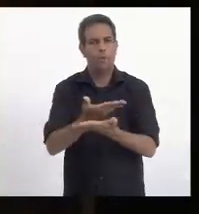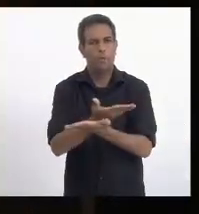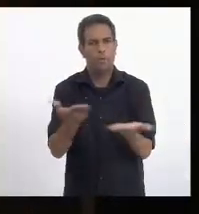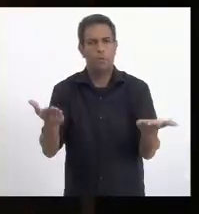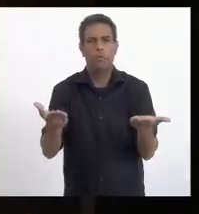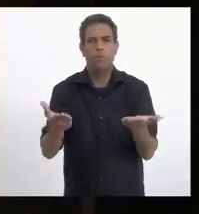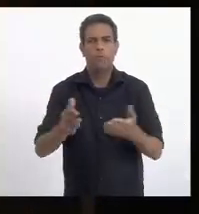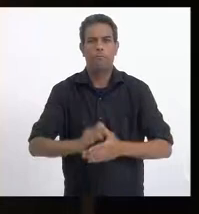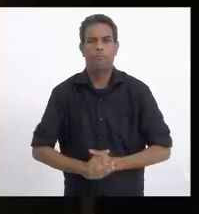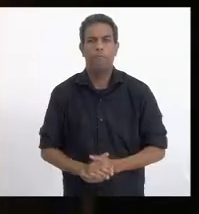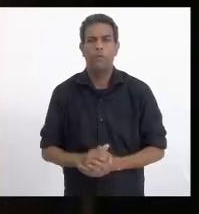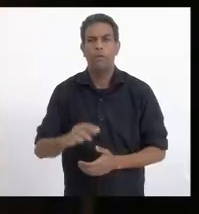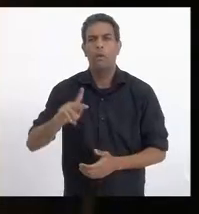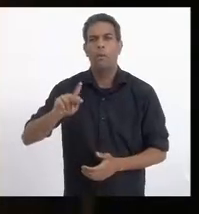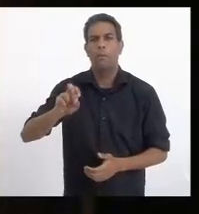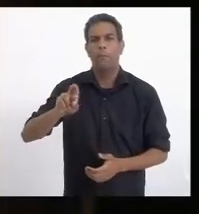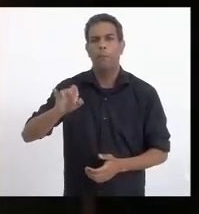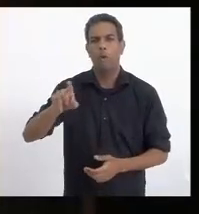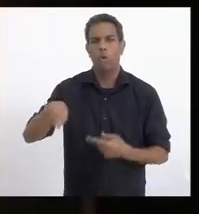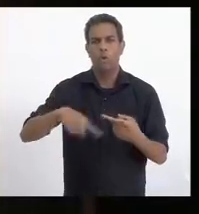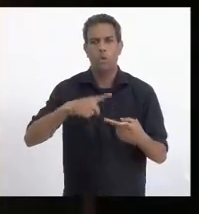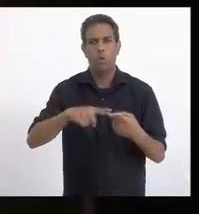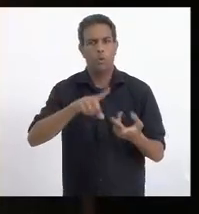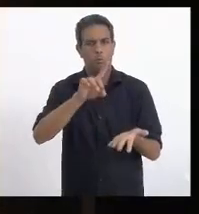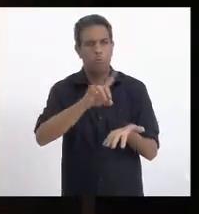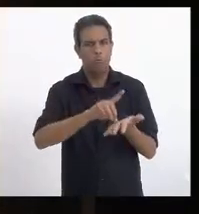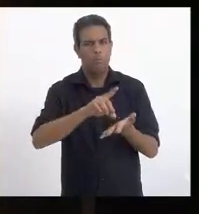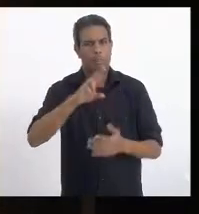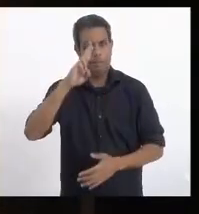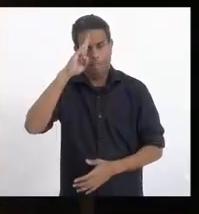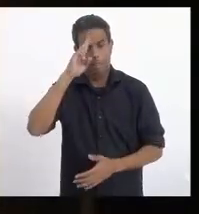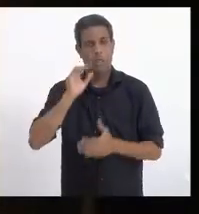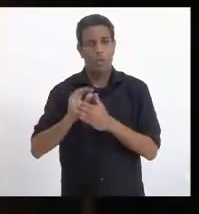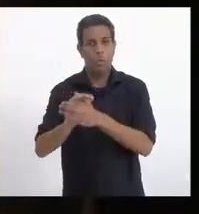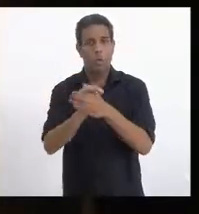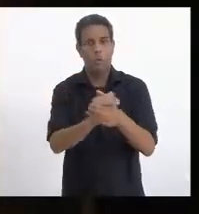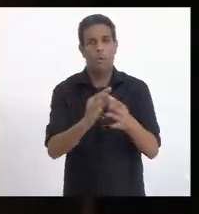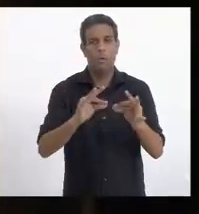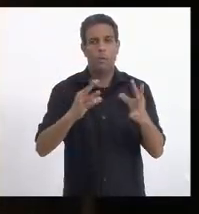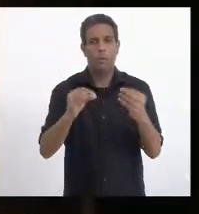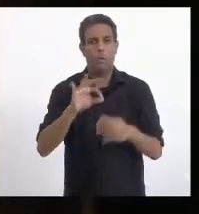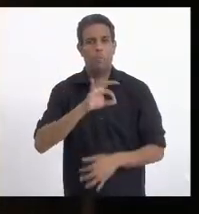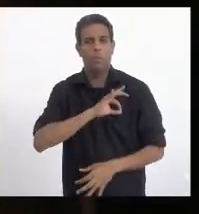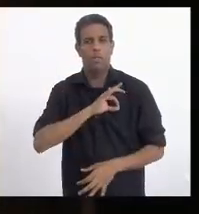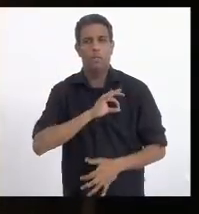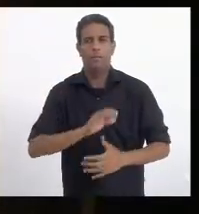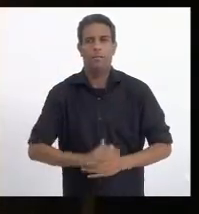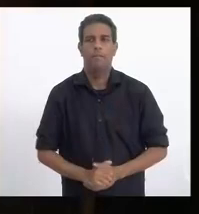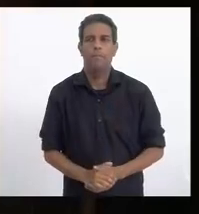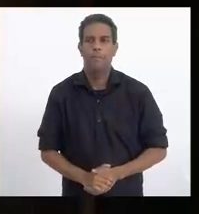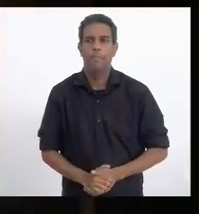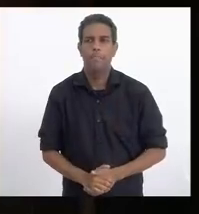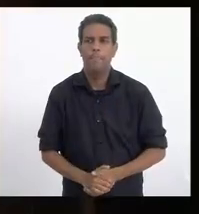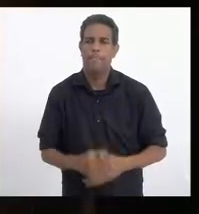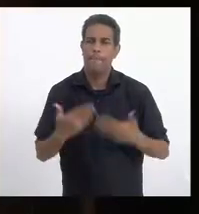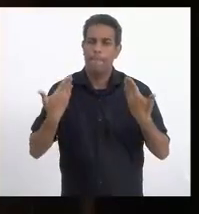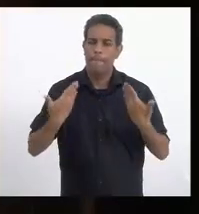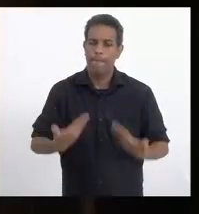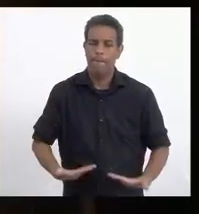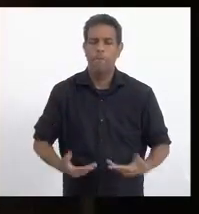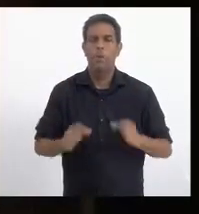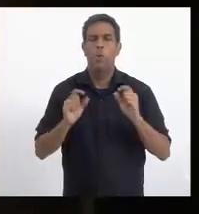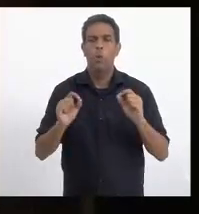O sargento de Portugal e nos Sérgio tenente da Silva eu cumprimento todos os oficiais da polícia militar e eu